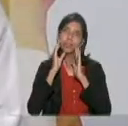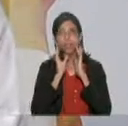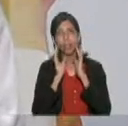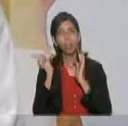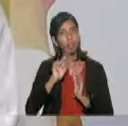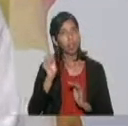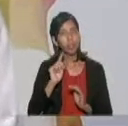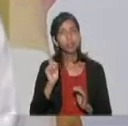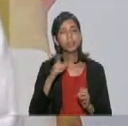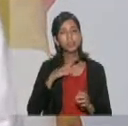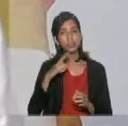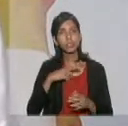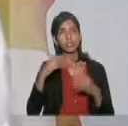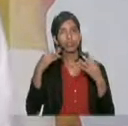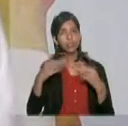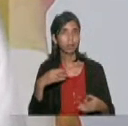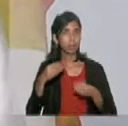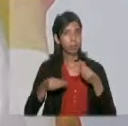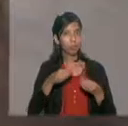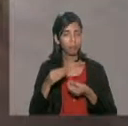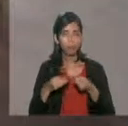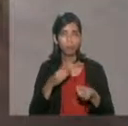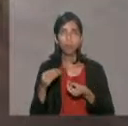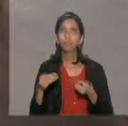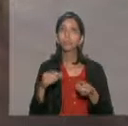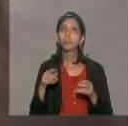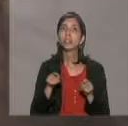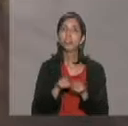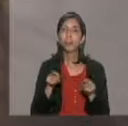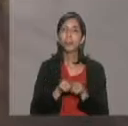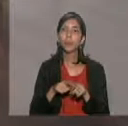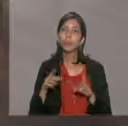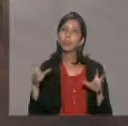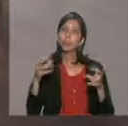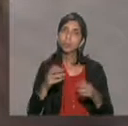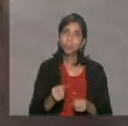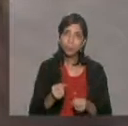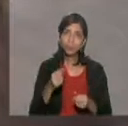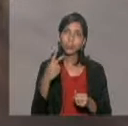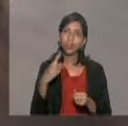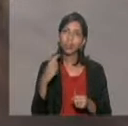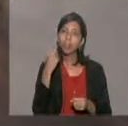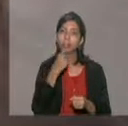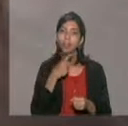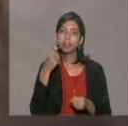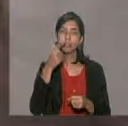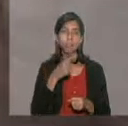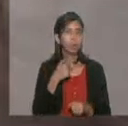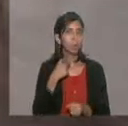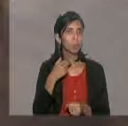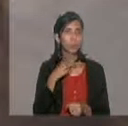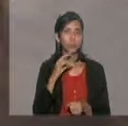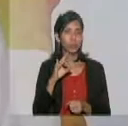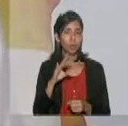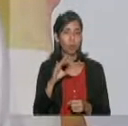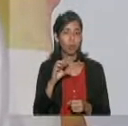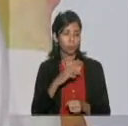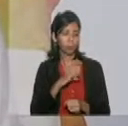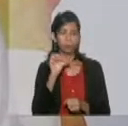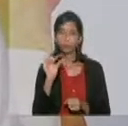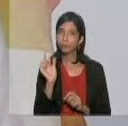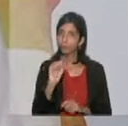Que é colocar a criança com a barriga encostada no antebraço, segurando o queixo, né? Empurrando o queixinho levemente para